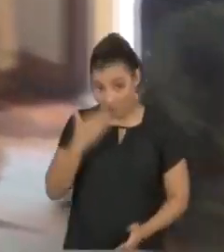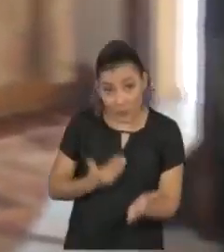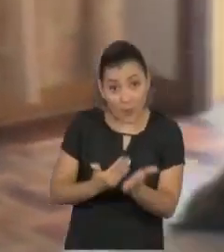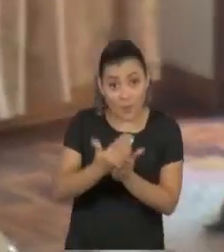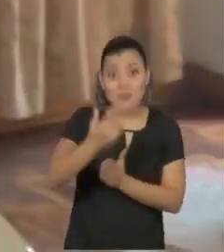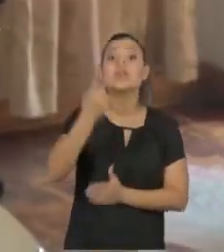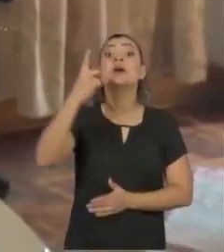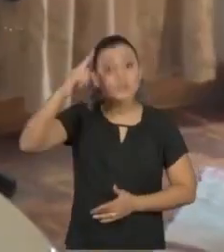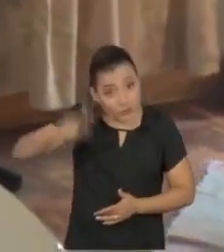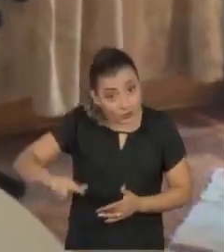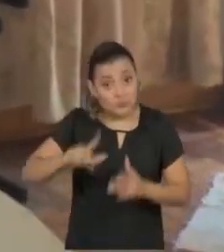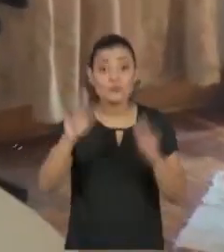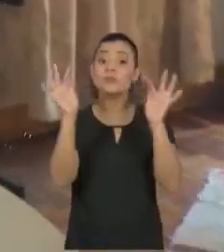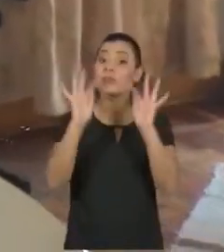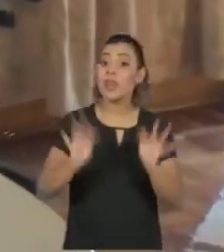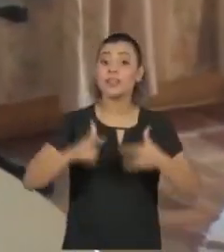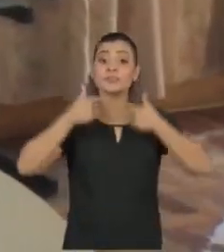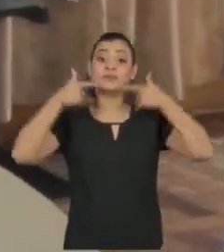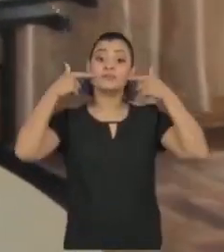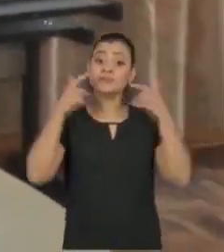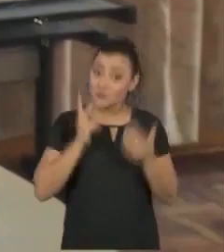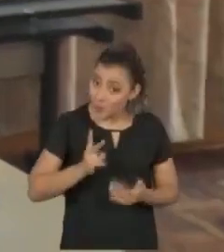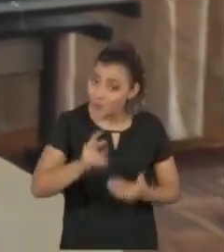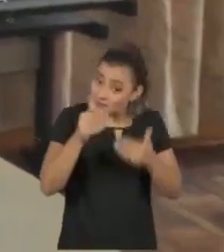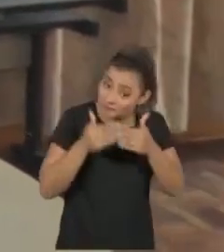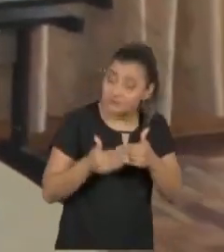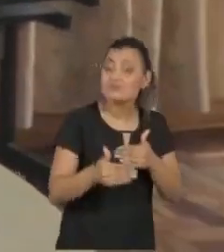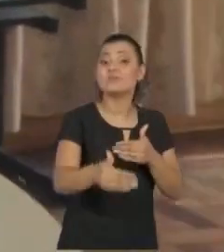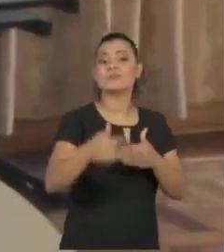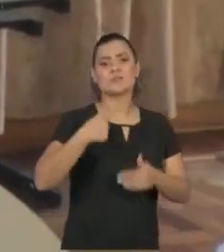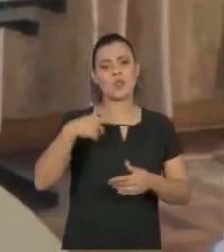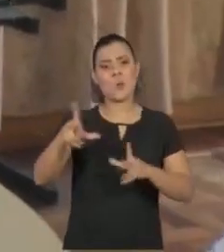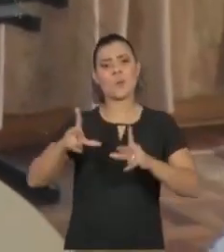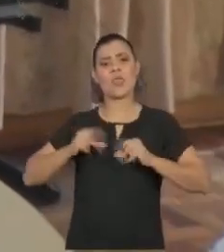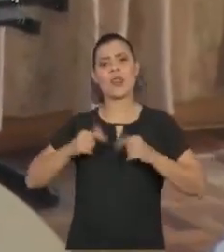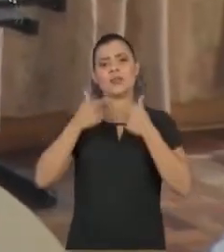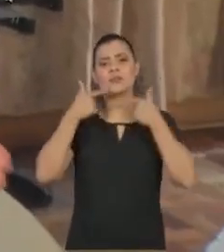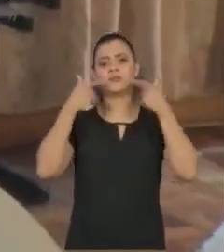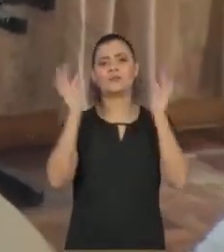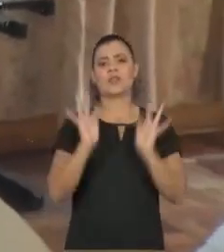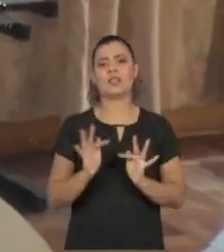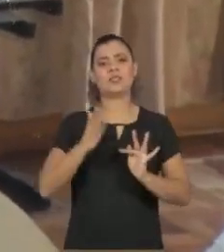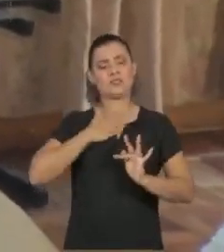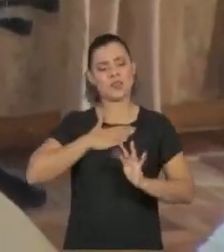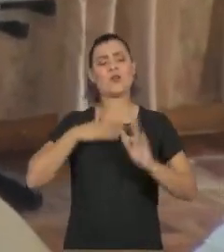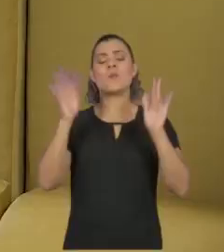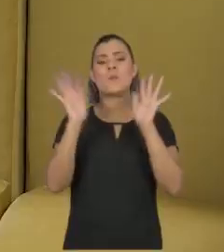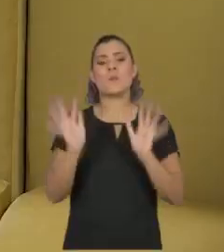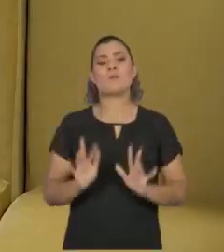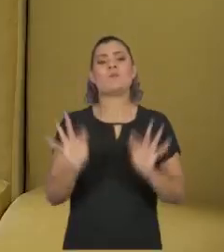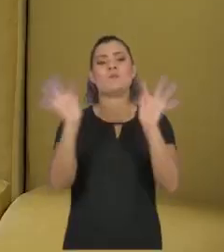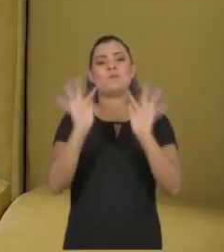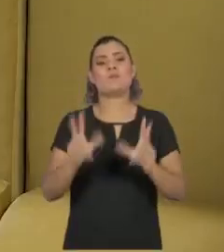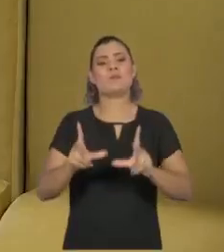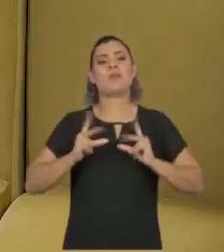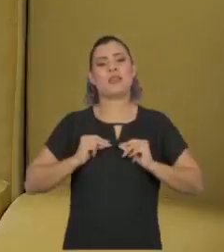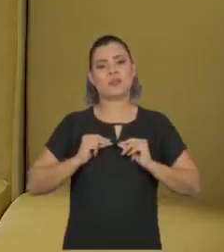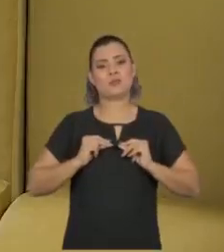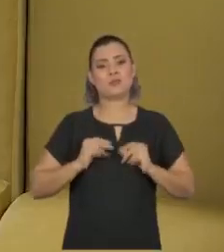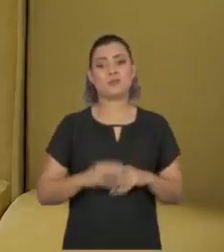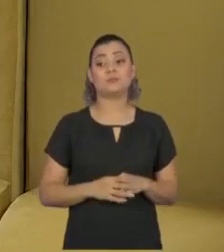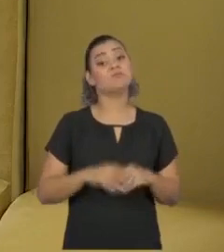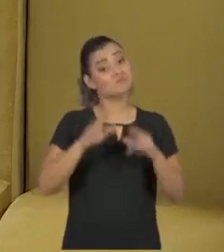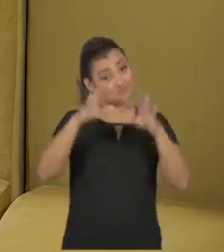mais um dia feliz, sorrindo, né? Você merece sorrir, merece ser feliz. É isso mesmo,